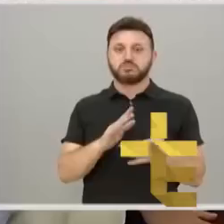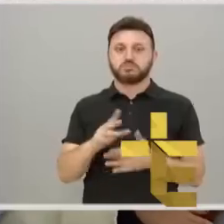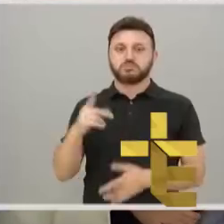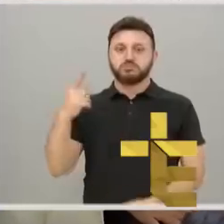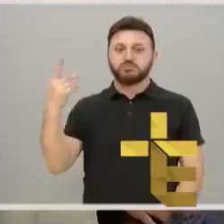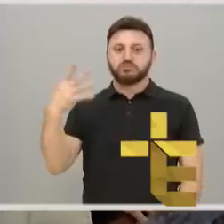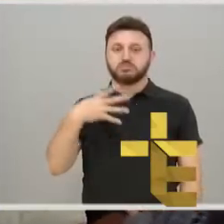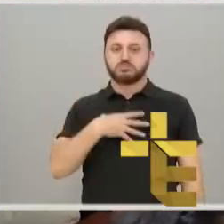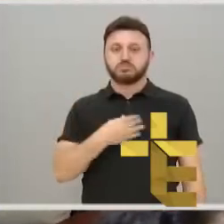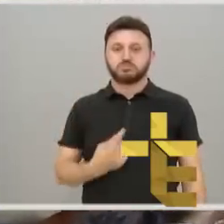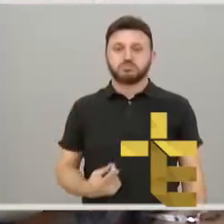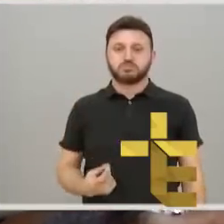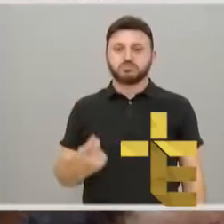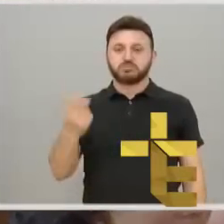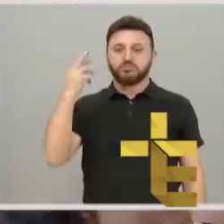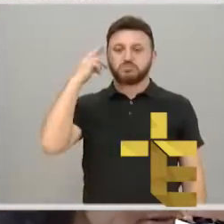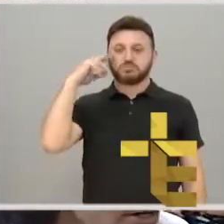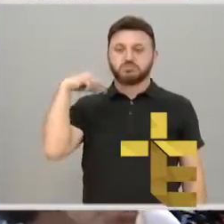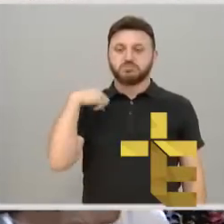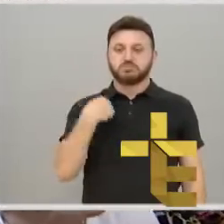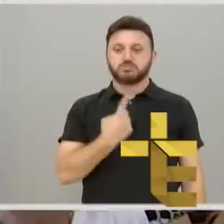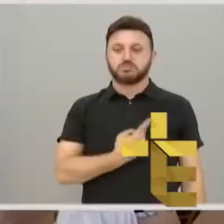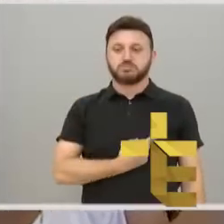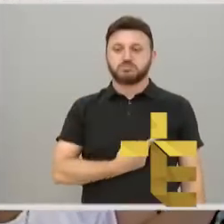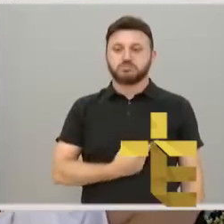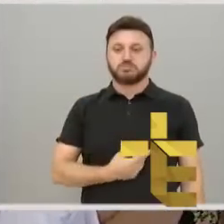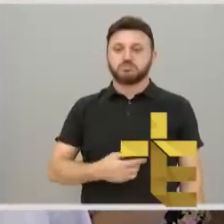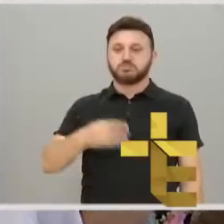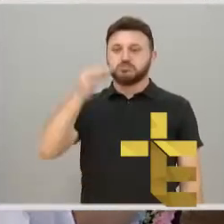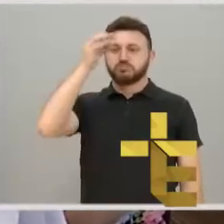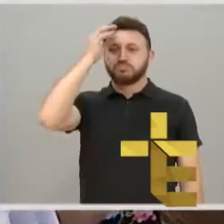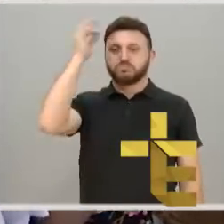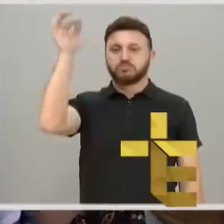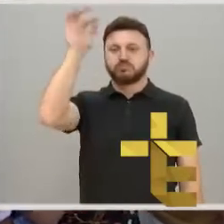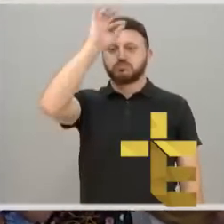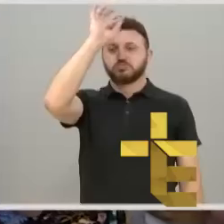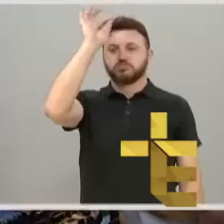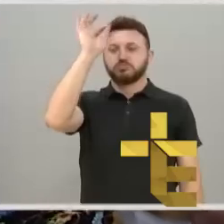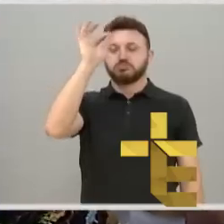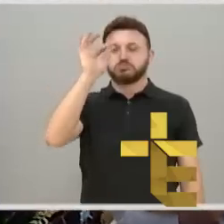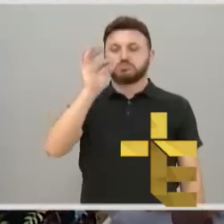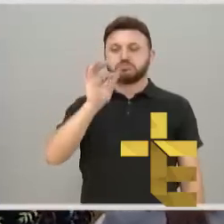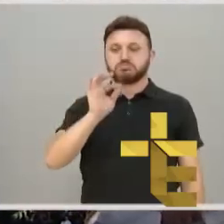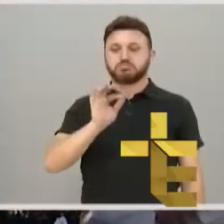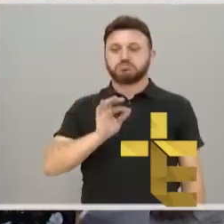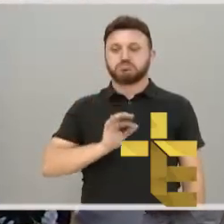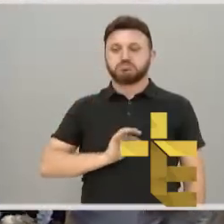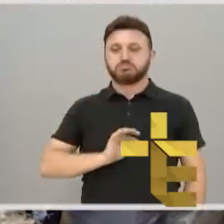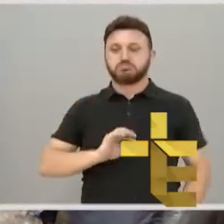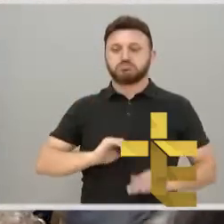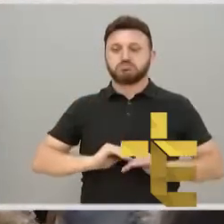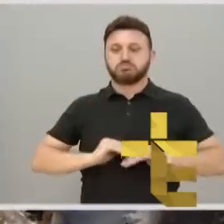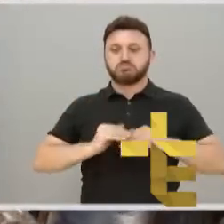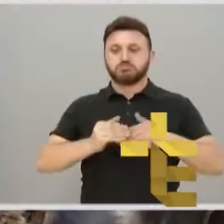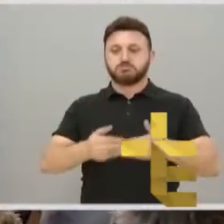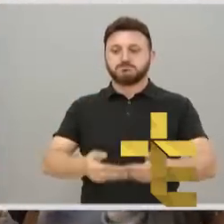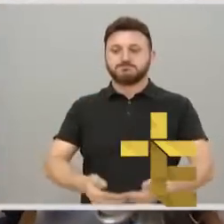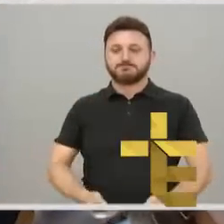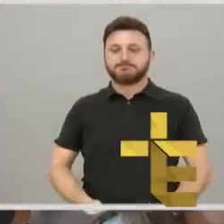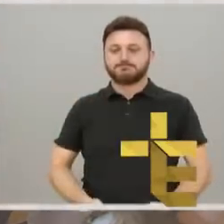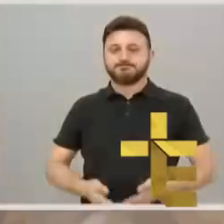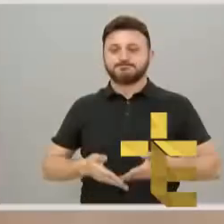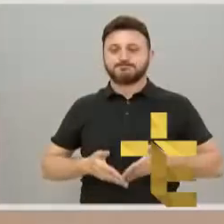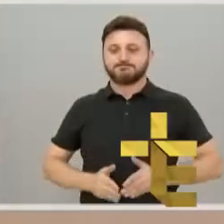Jesus Cristo, seu único Filho, nosso Senhor, que foi concebido pelo poder do